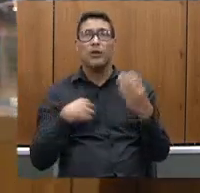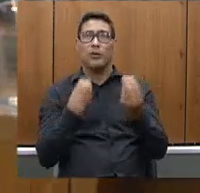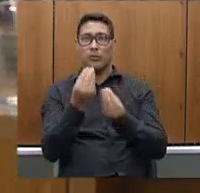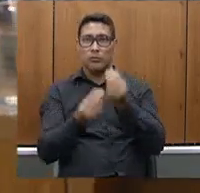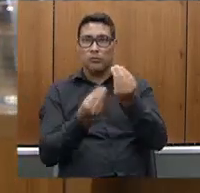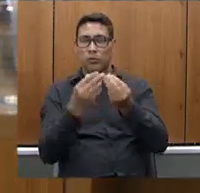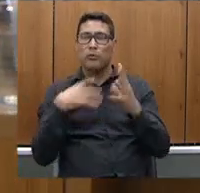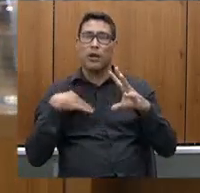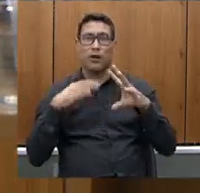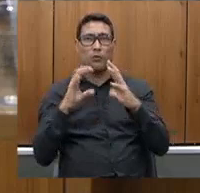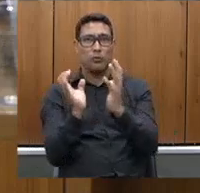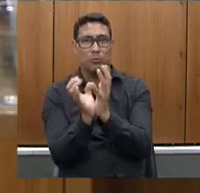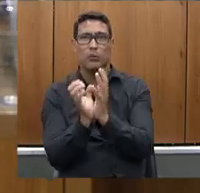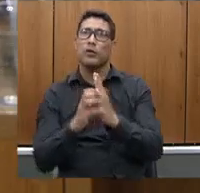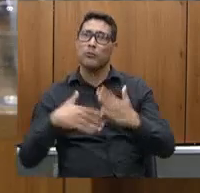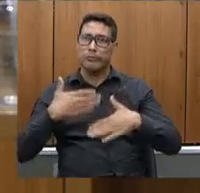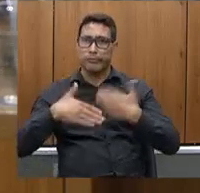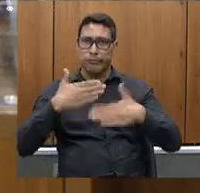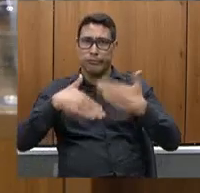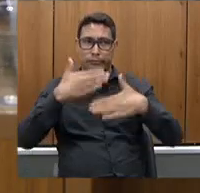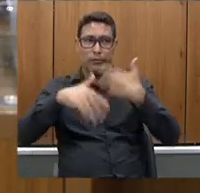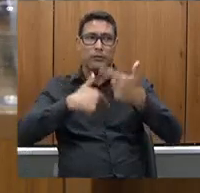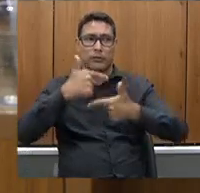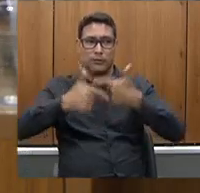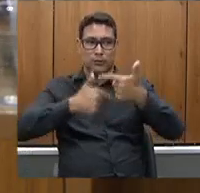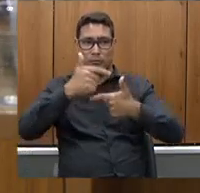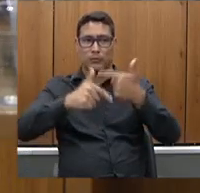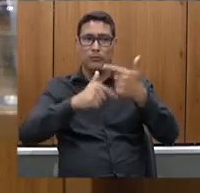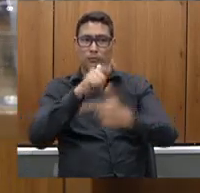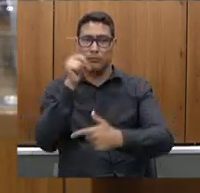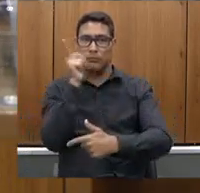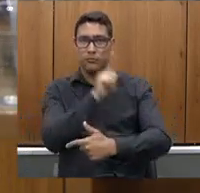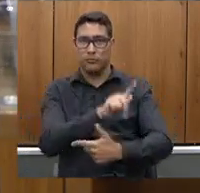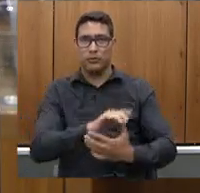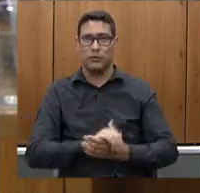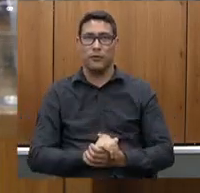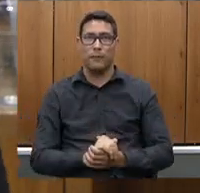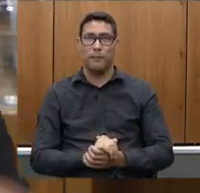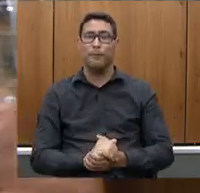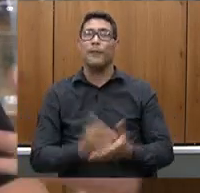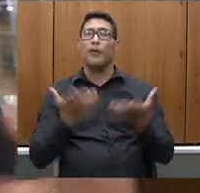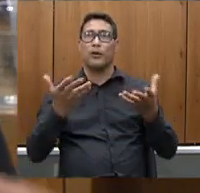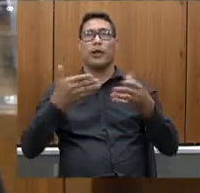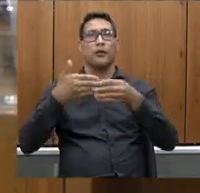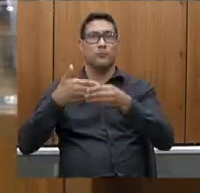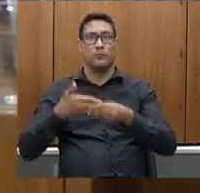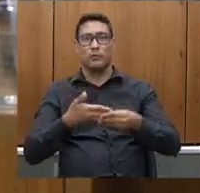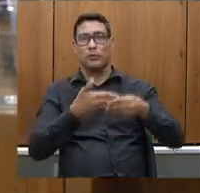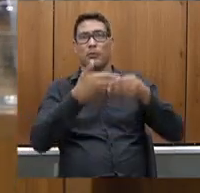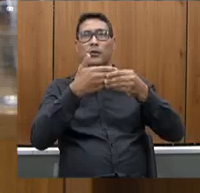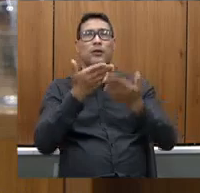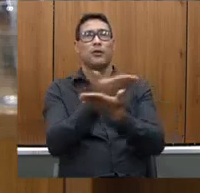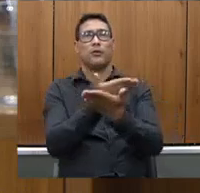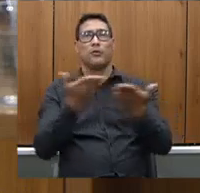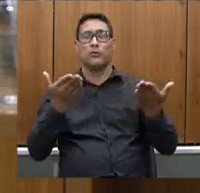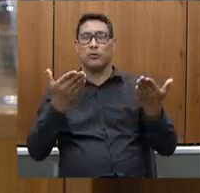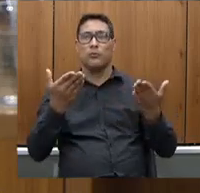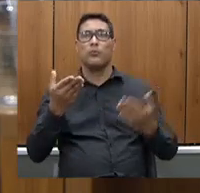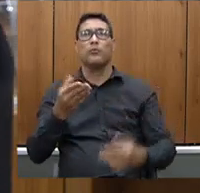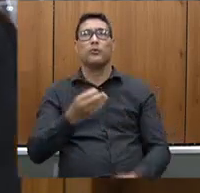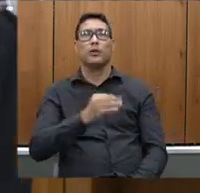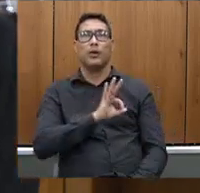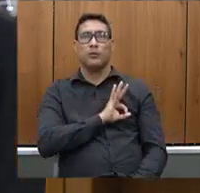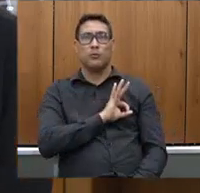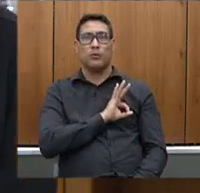andou como que a condição desenvolveu o seu trabalho né Eu quero cumprimentar todos da polícia